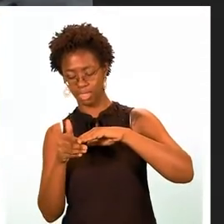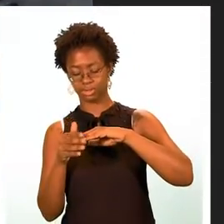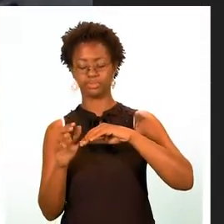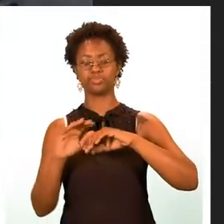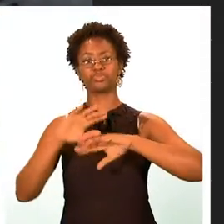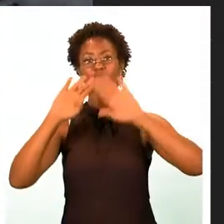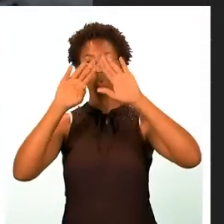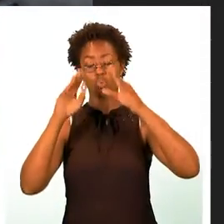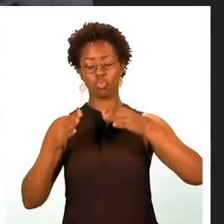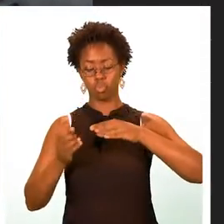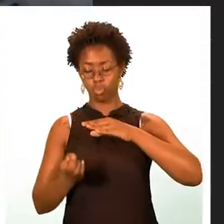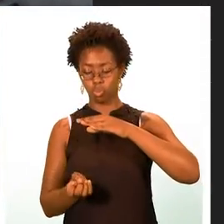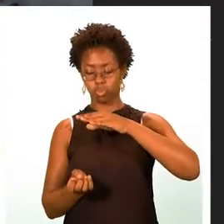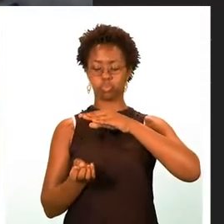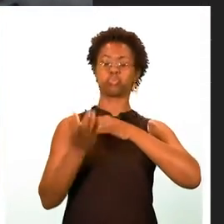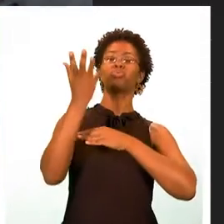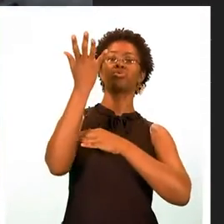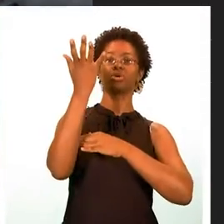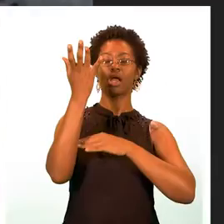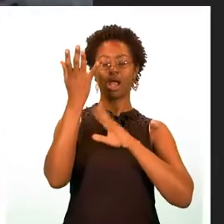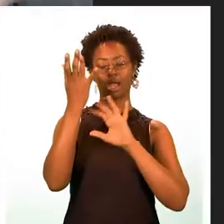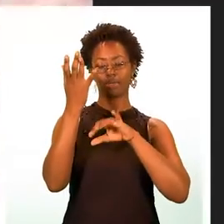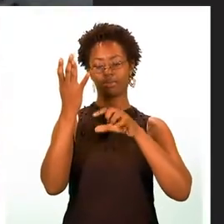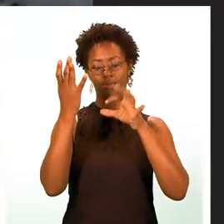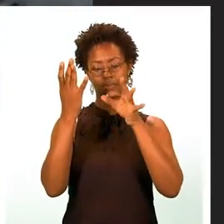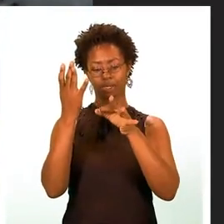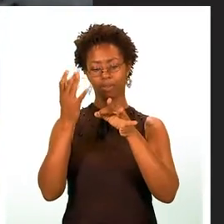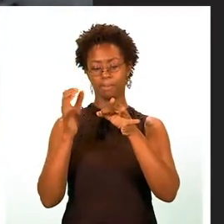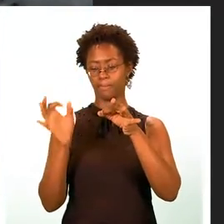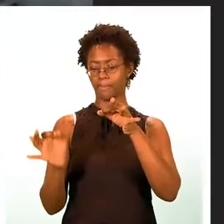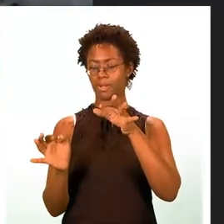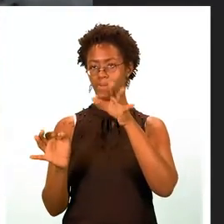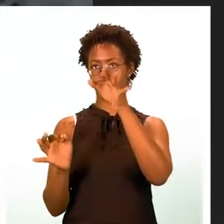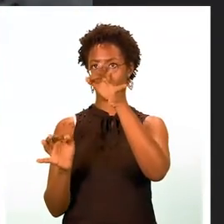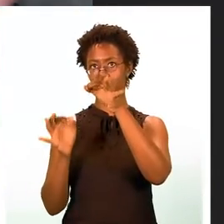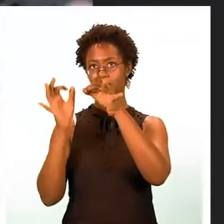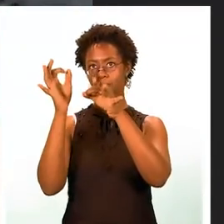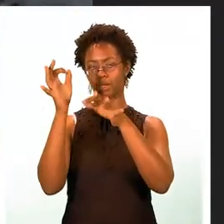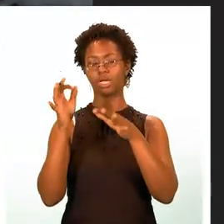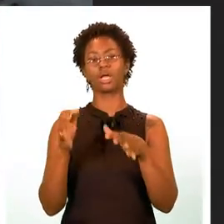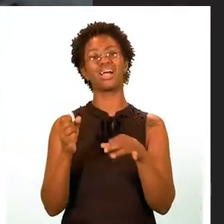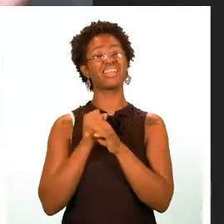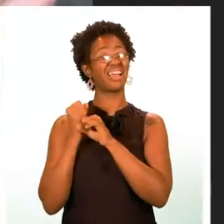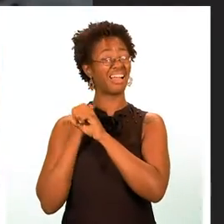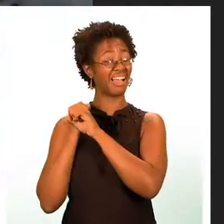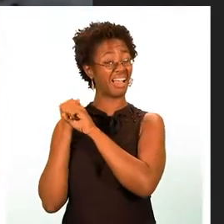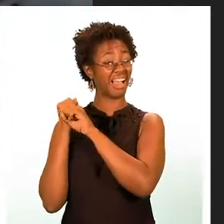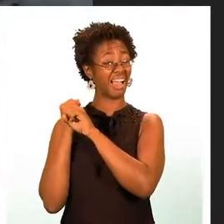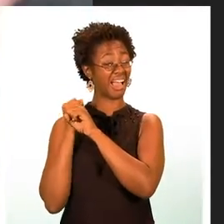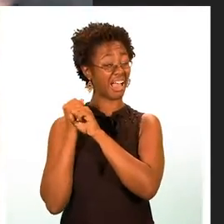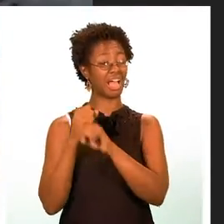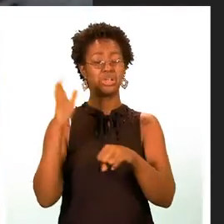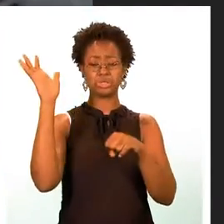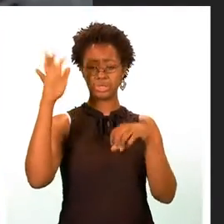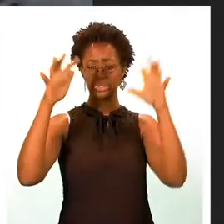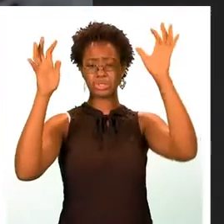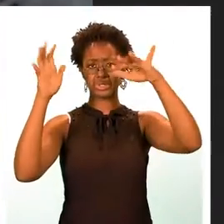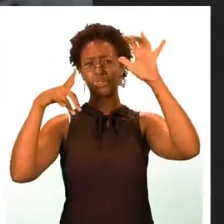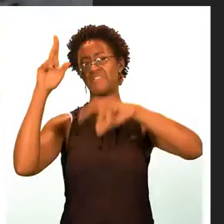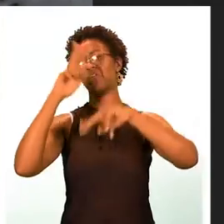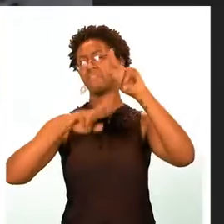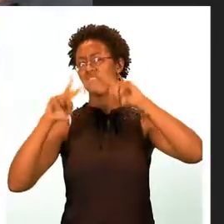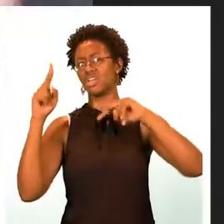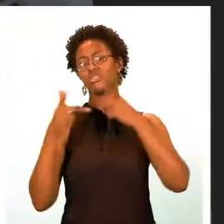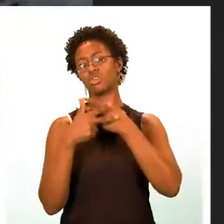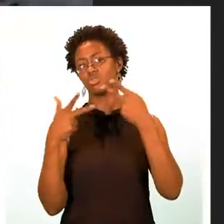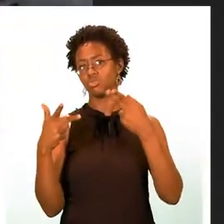são expelidos pelos vulcões e aí eles ficam na superfície. E aí, anos e anos e anos e anos, com as intempéries, com as chuvas,